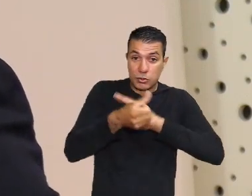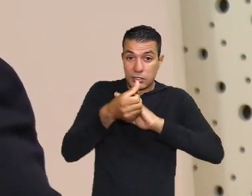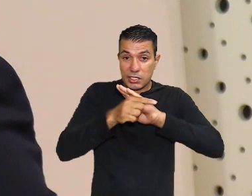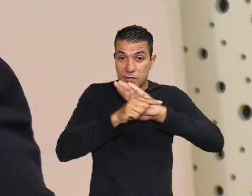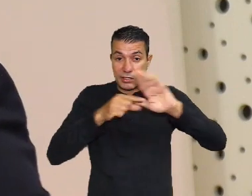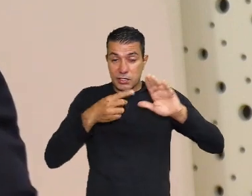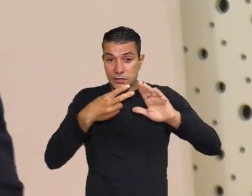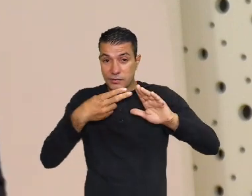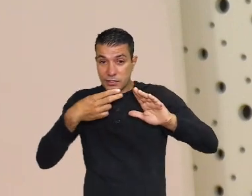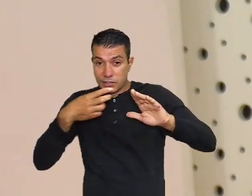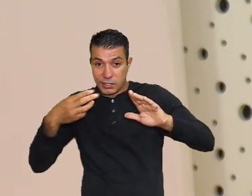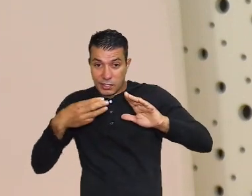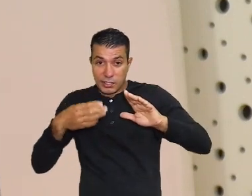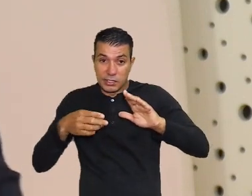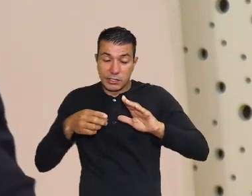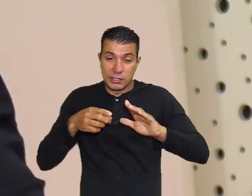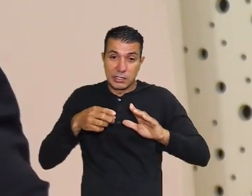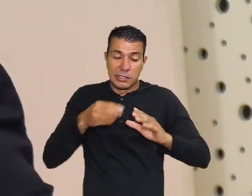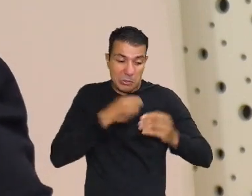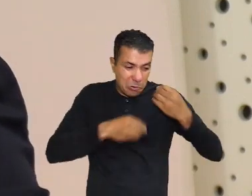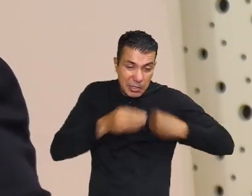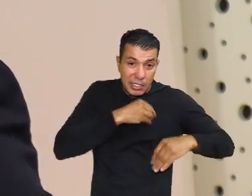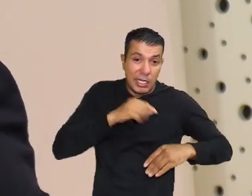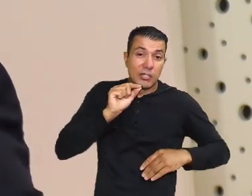o salário do pecado é a morte.